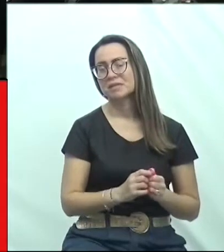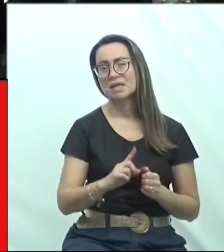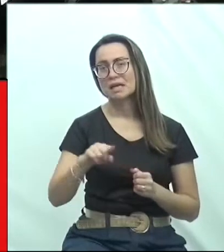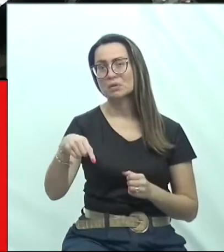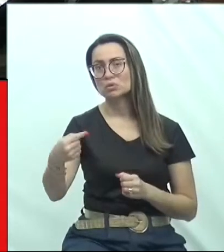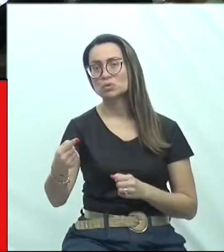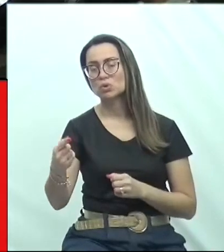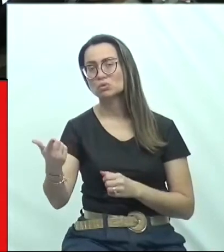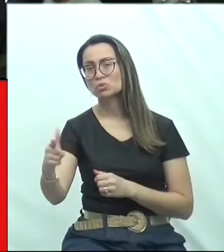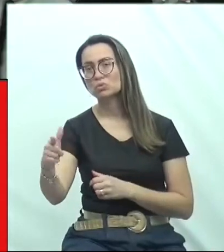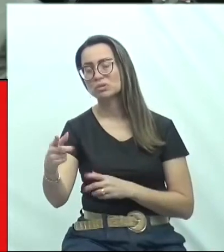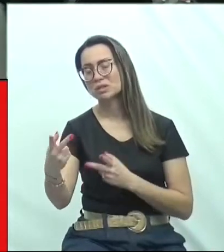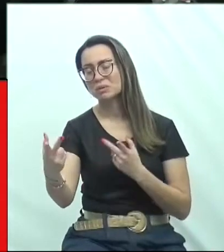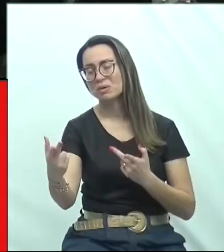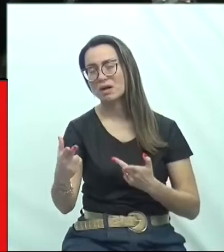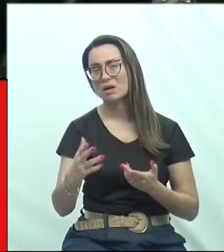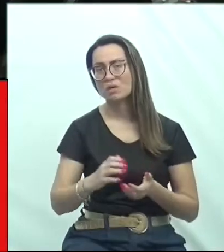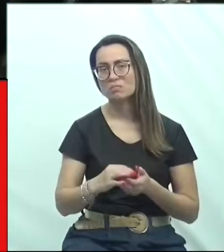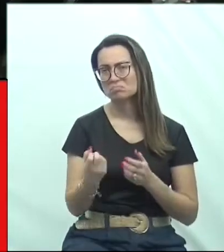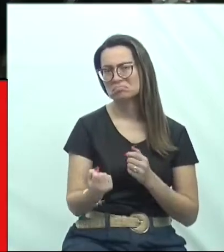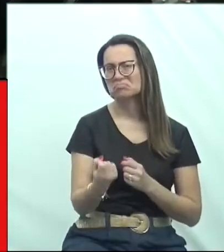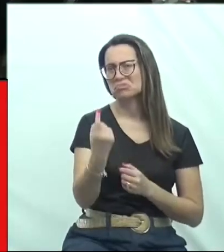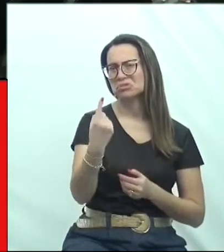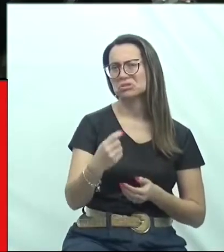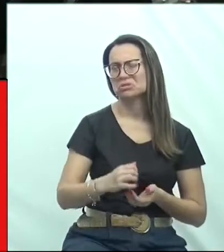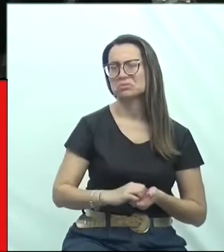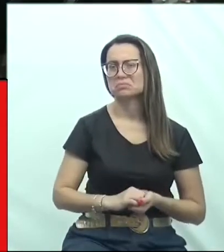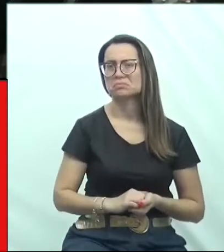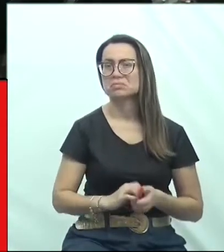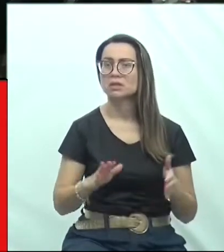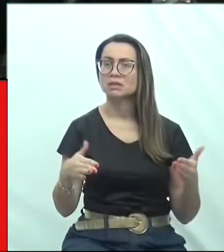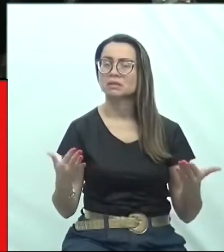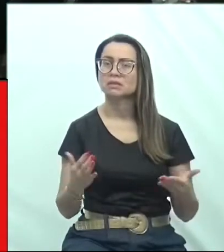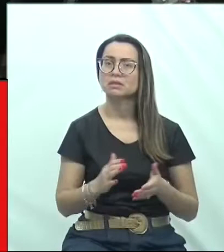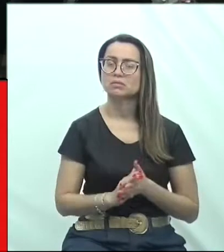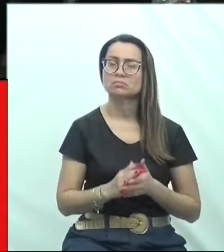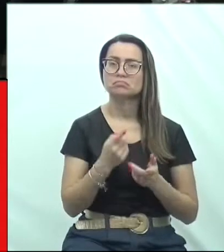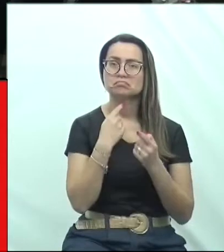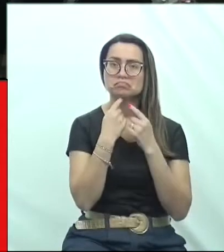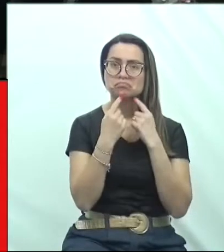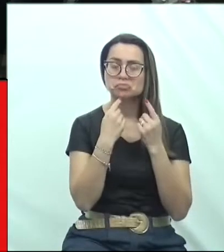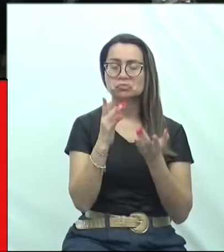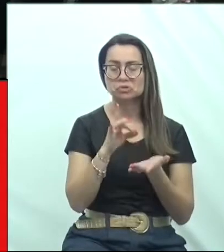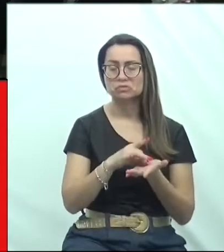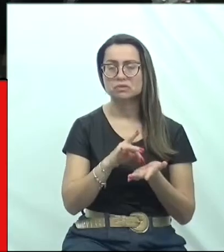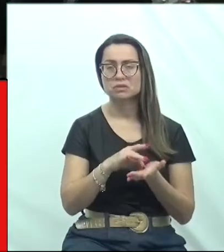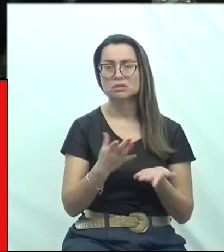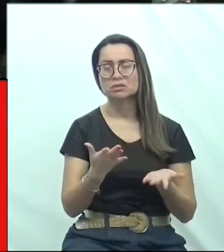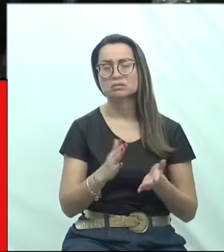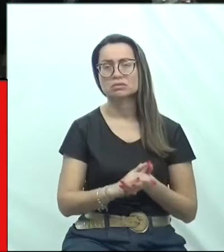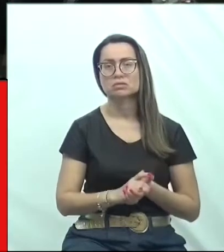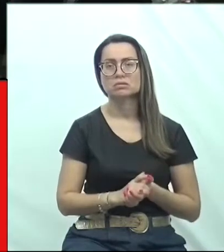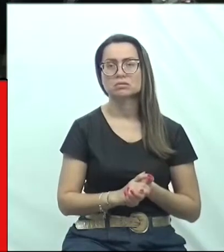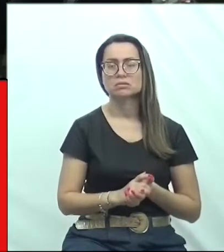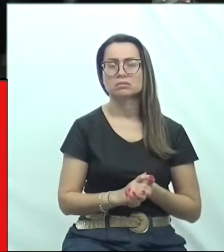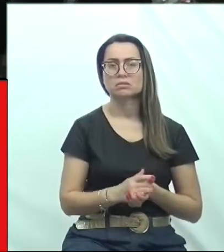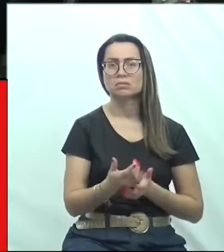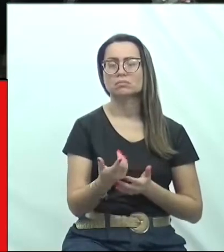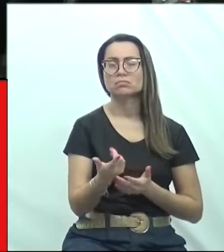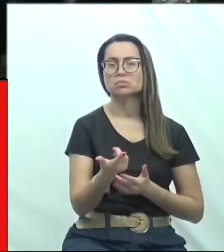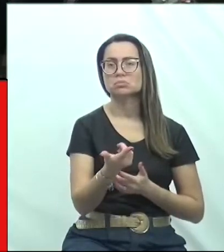não estarem ocorrendo o mesmo problema, né? Então, assim, fica essa dúvida realmente com relação, infelizmente, como não tem esse